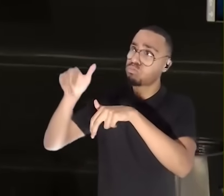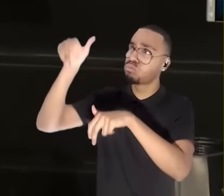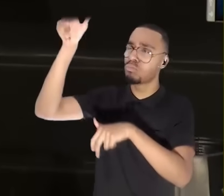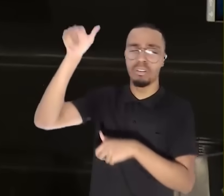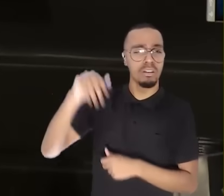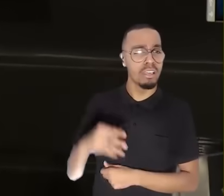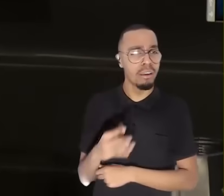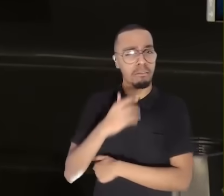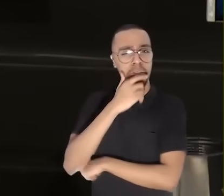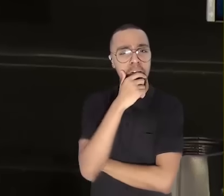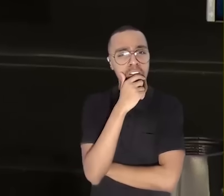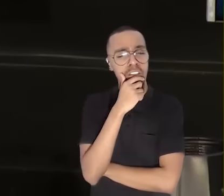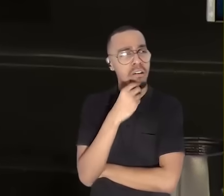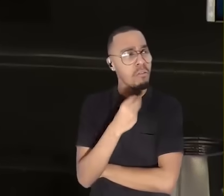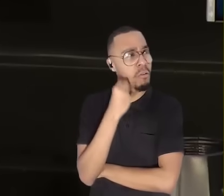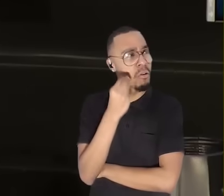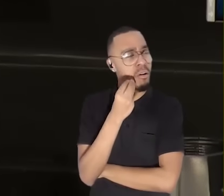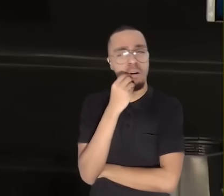Tenha calma.